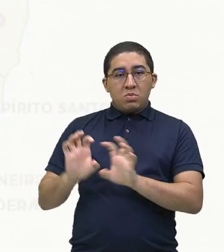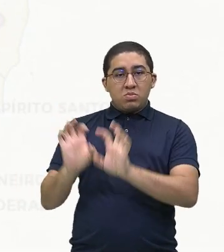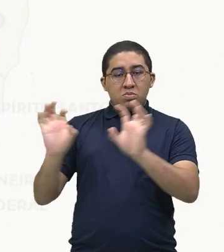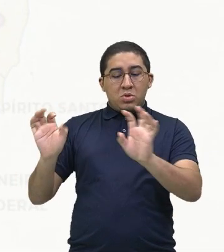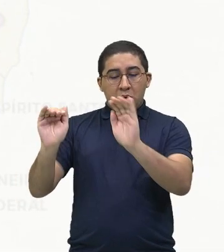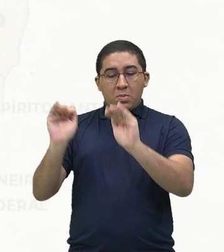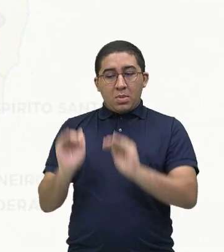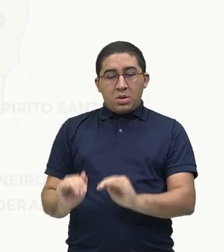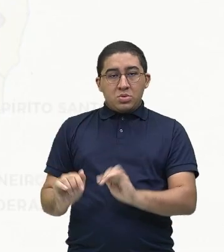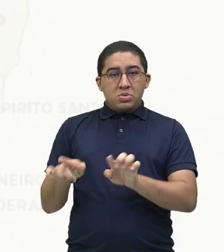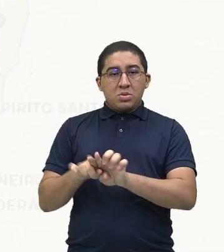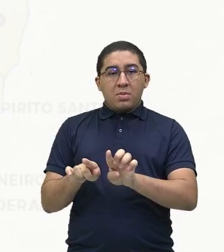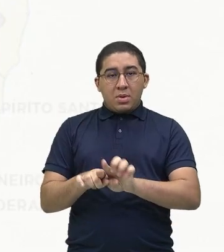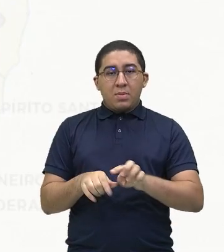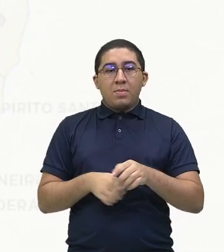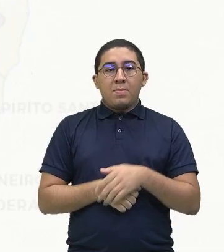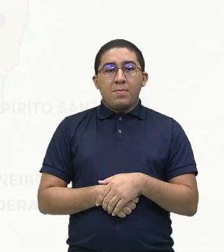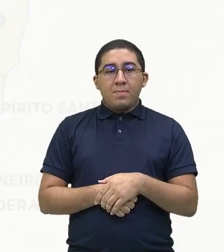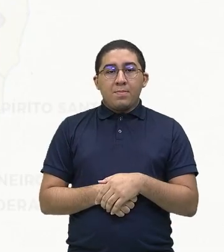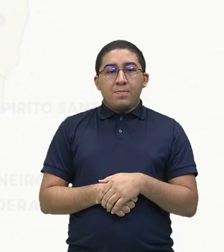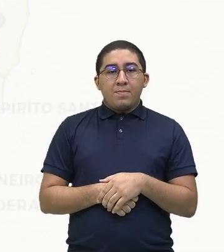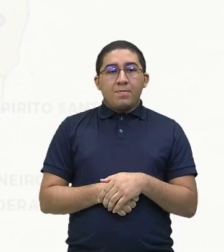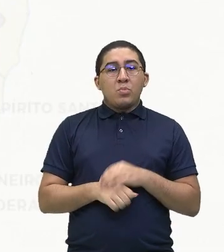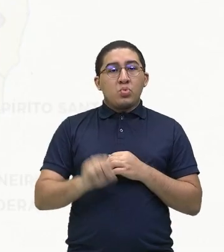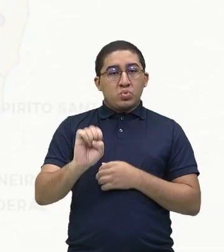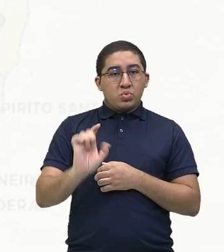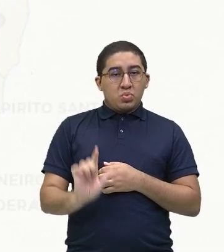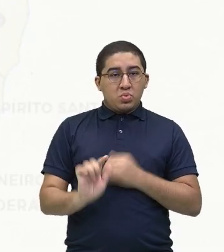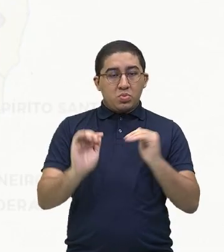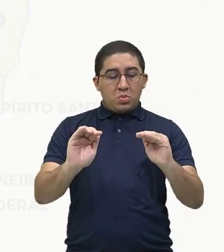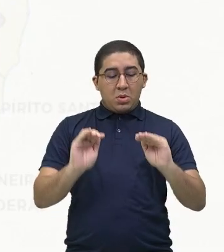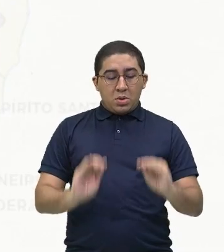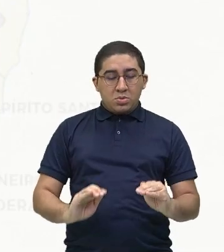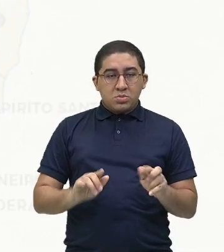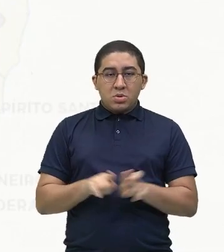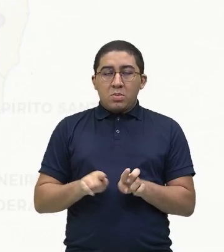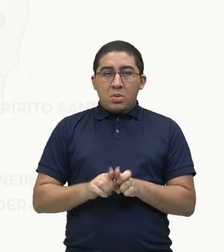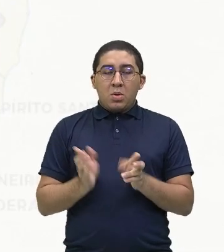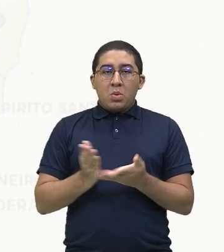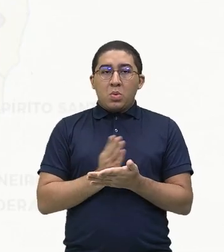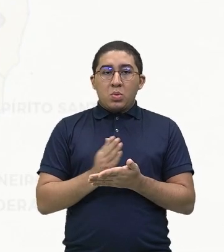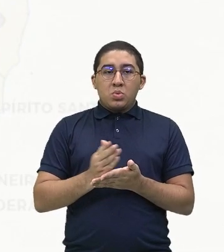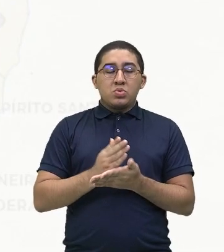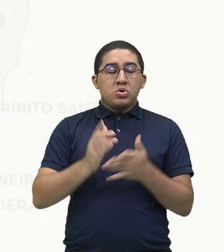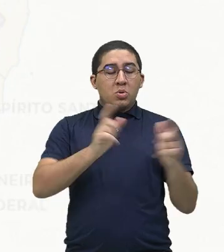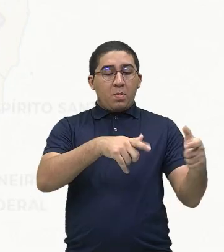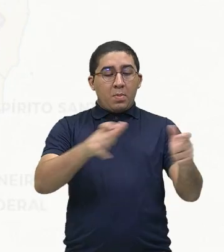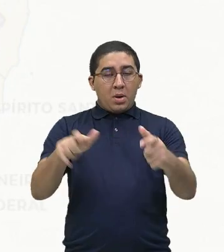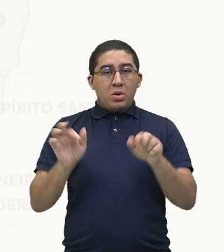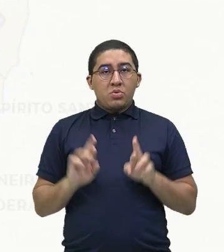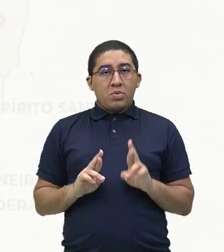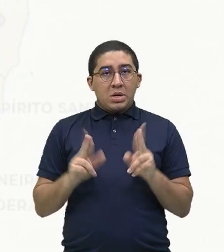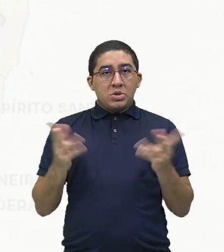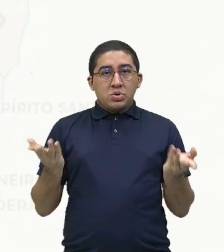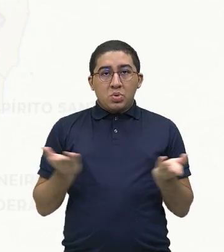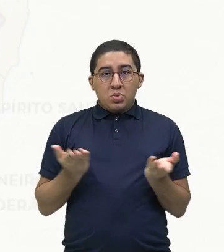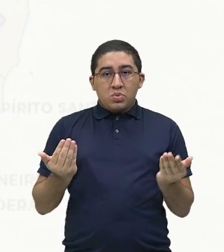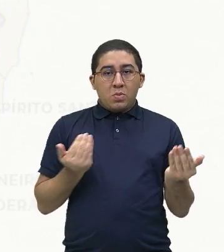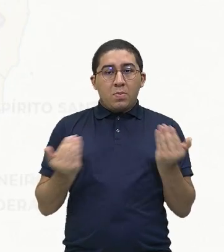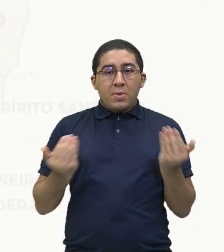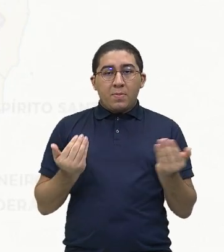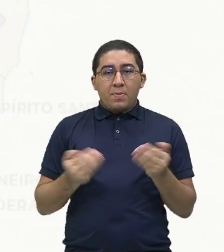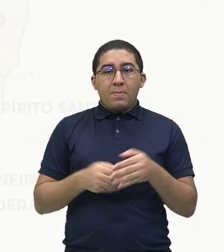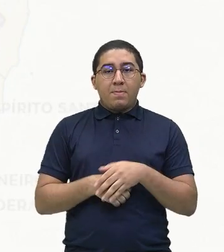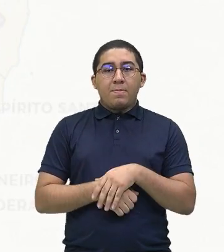Meridional e aqui a região Sul, tá bom? E alguns territórios, né, que vão se diferenciar da atual configuração, da